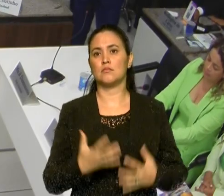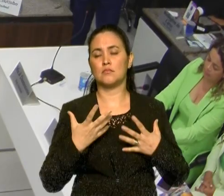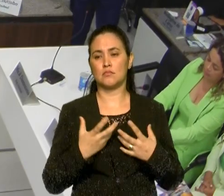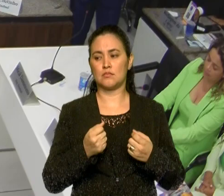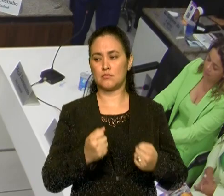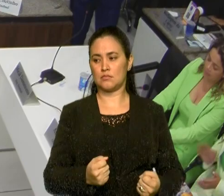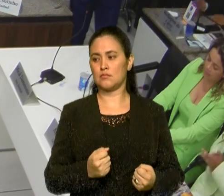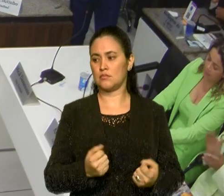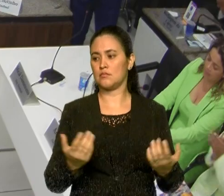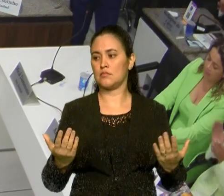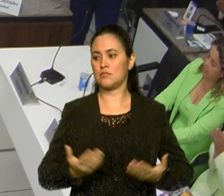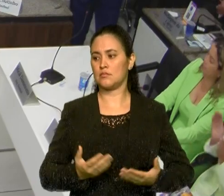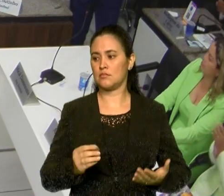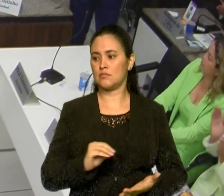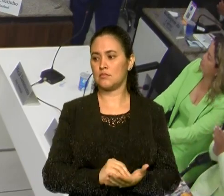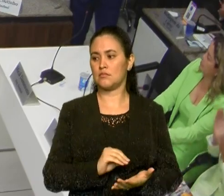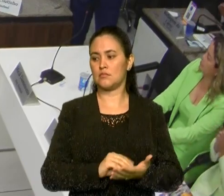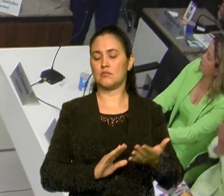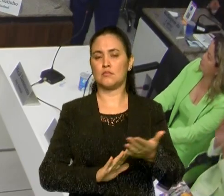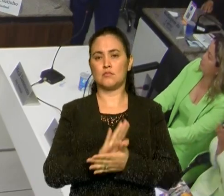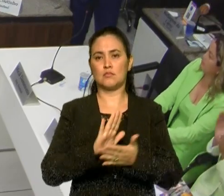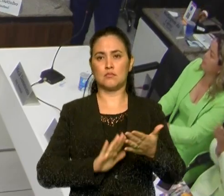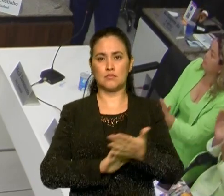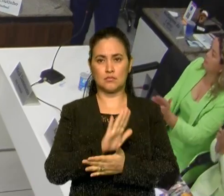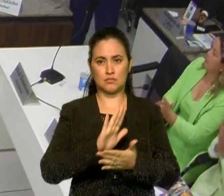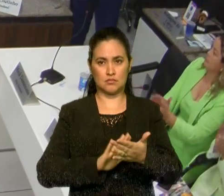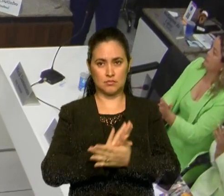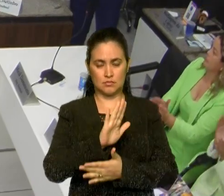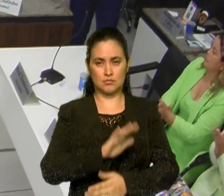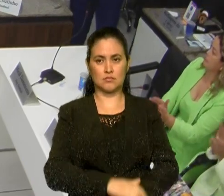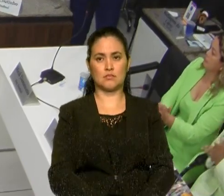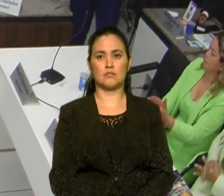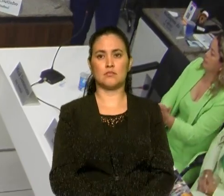Aprovado, encaminhado à promulgação.